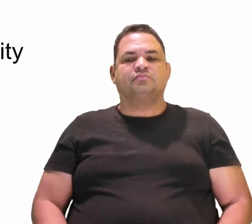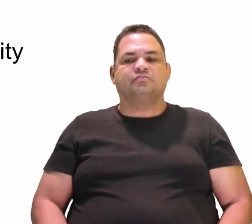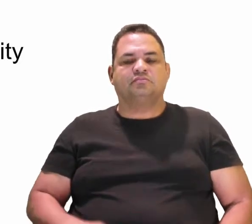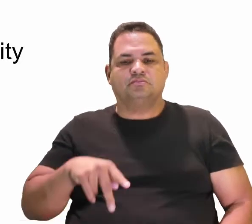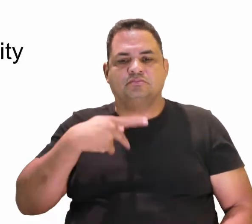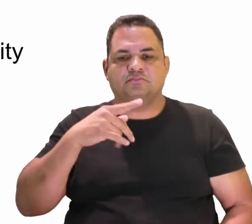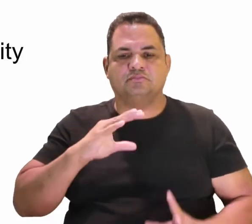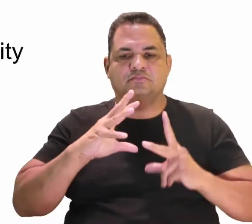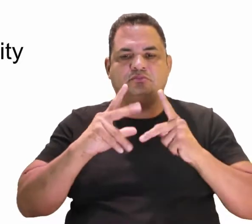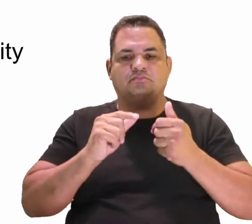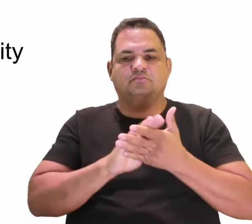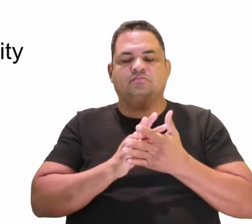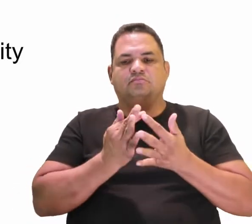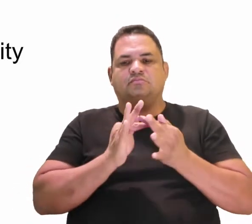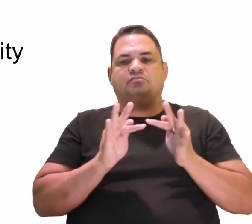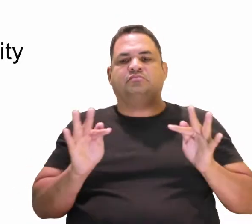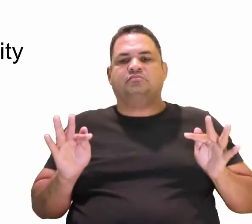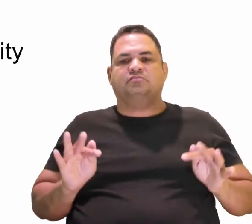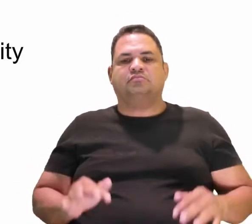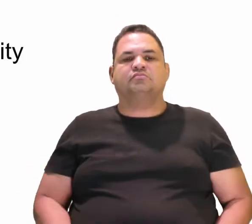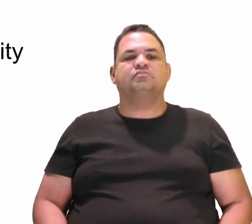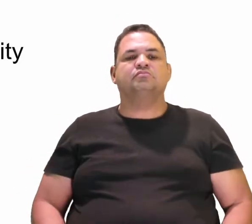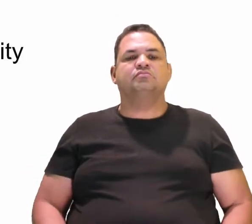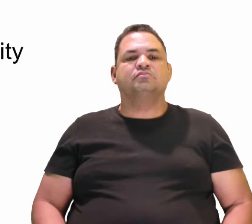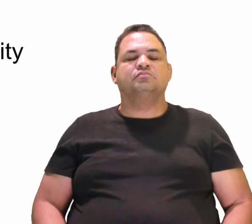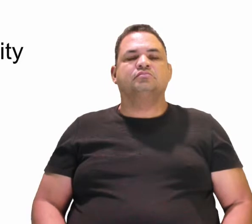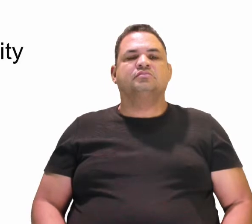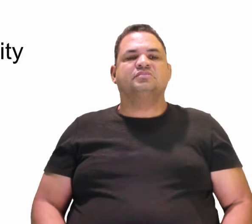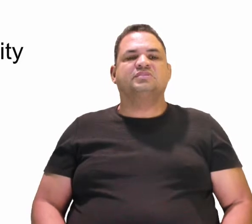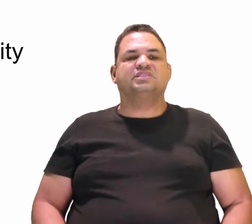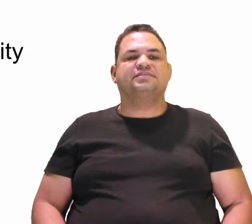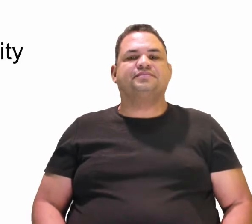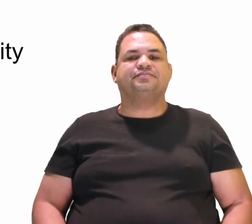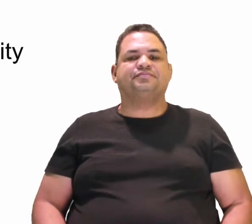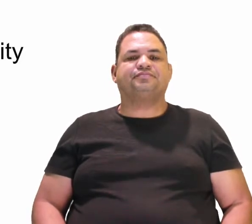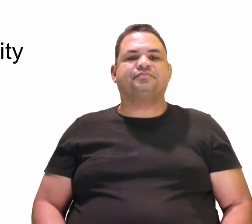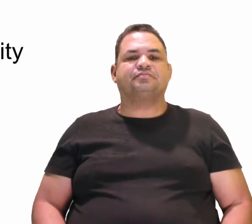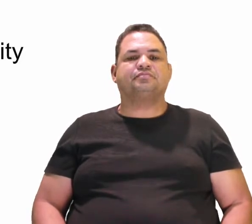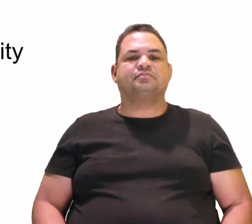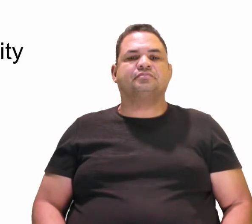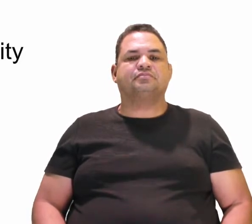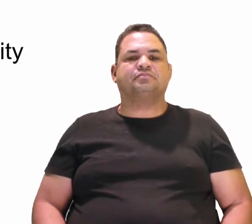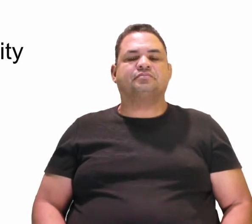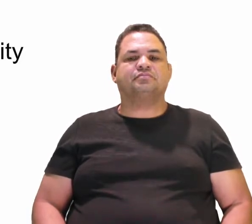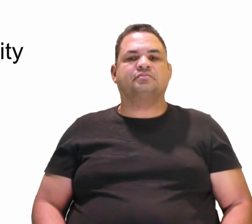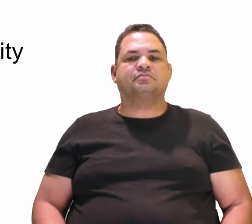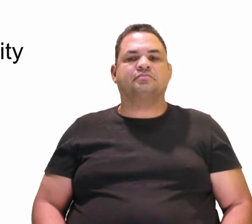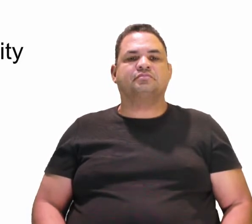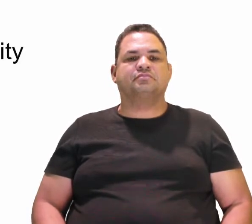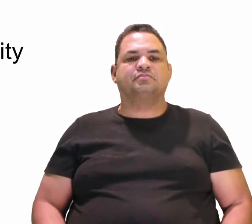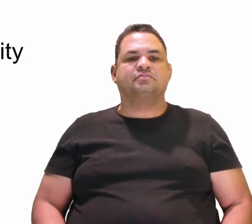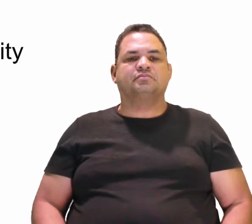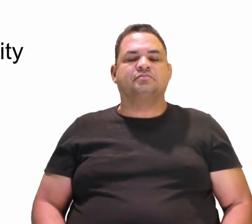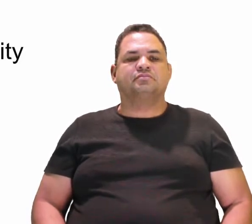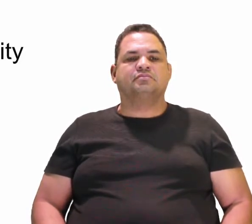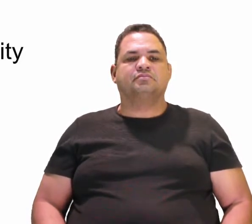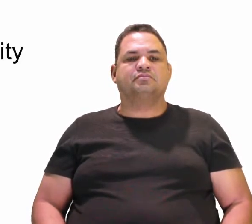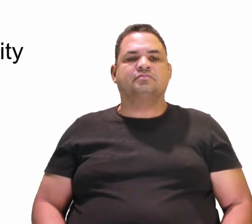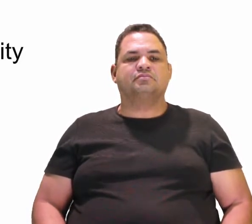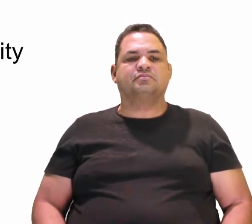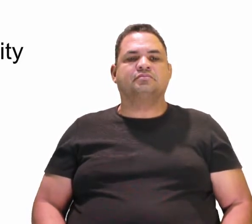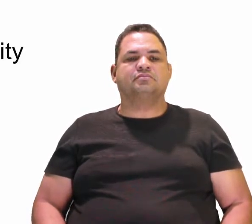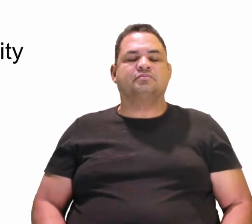todas essas frases no modo imperativo. Vamos lá. Don't listen to your mind's negative thoughts.